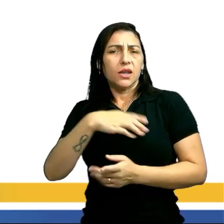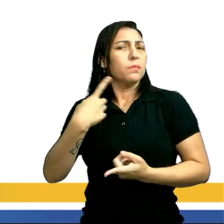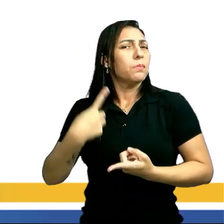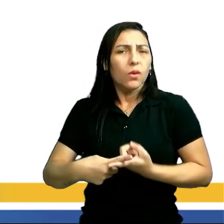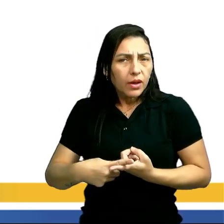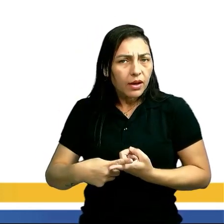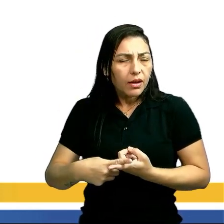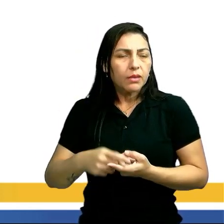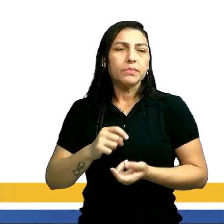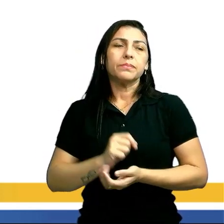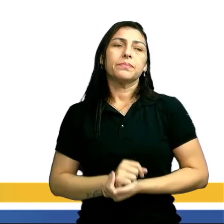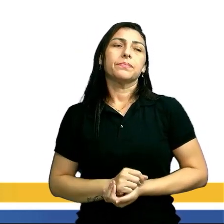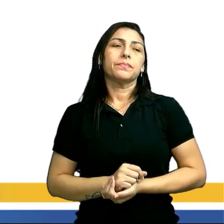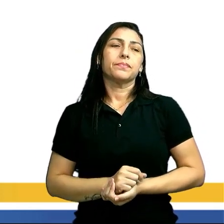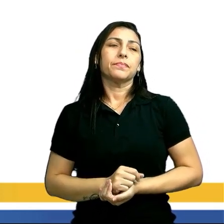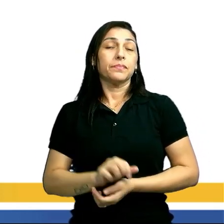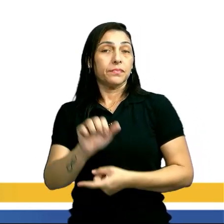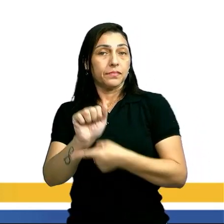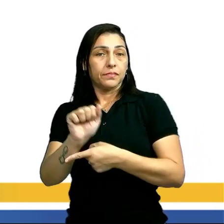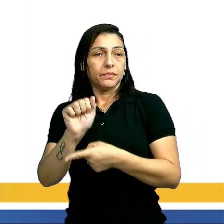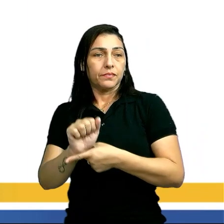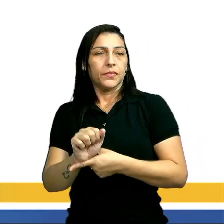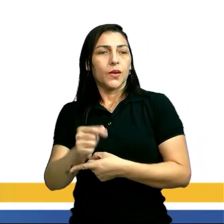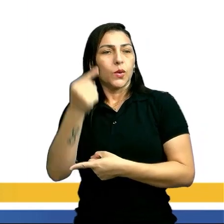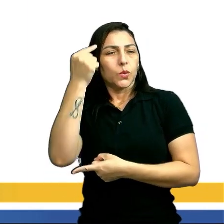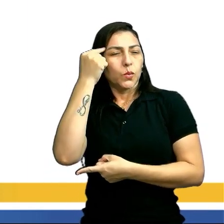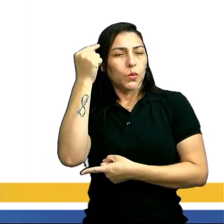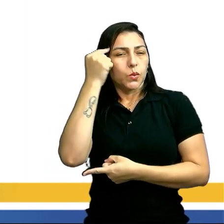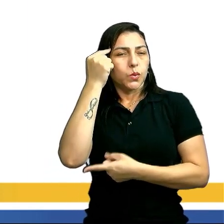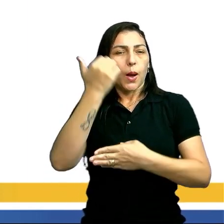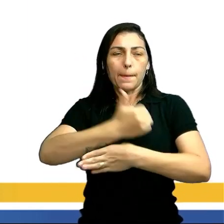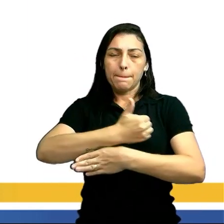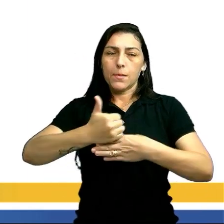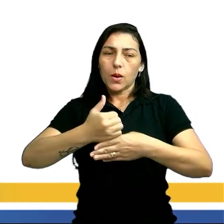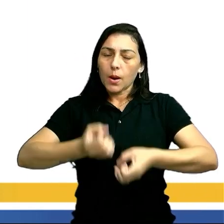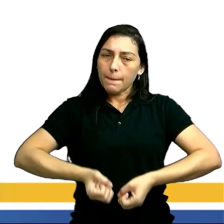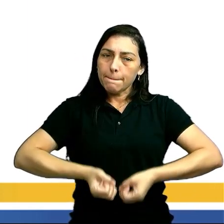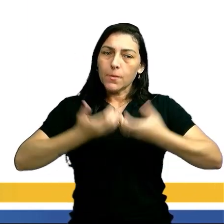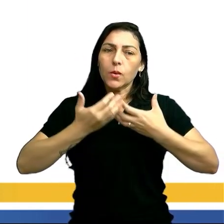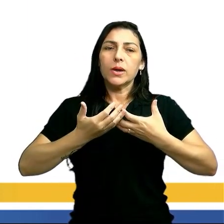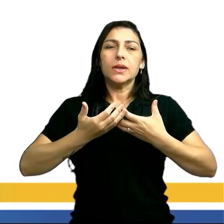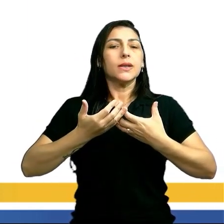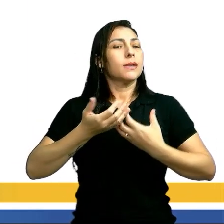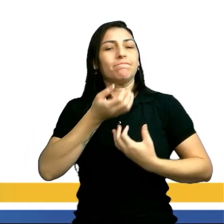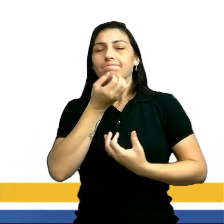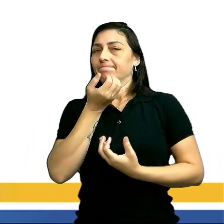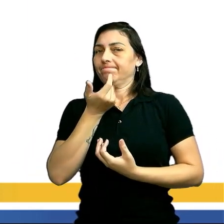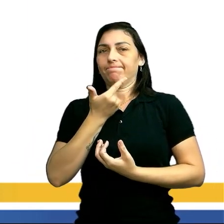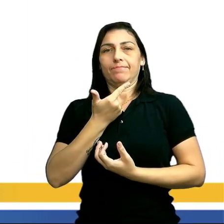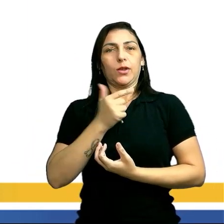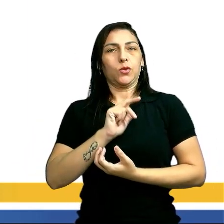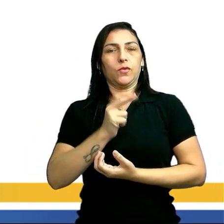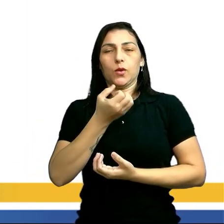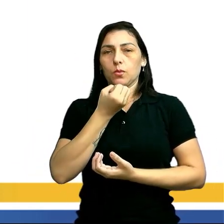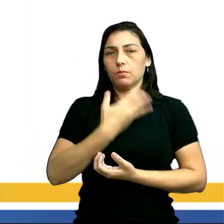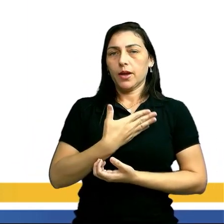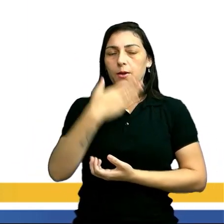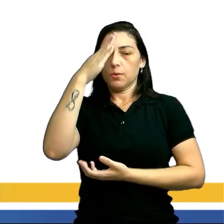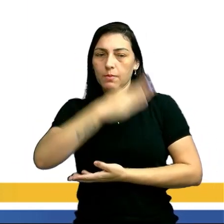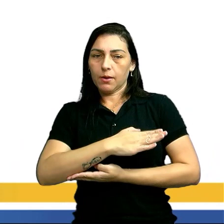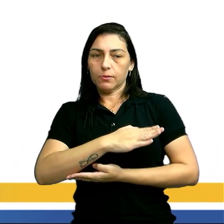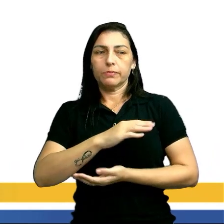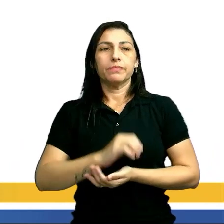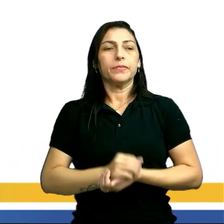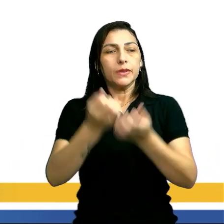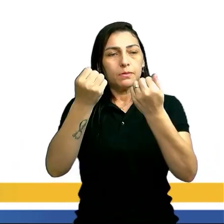cidade. Por quê? Letra A. Do ponto de vista moral, a poesia discerne o bem